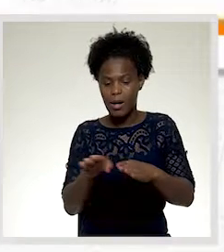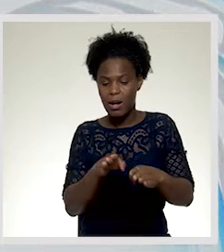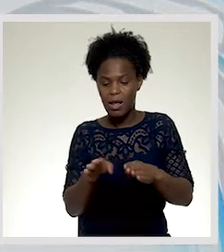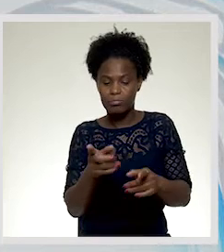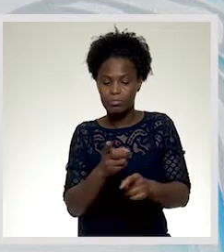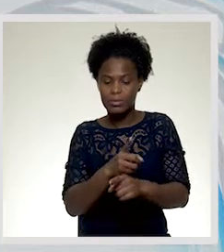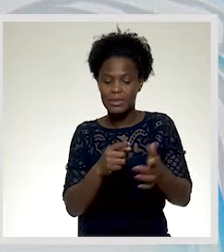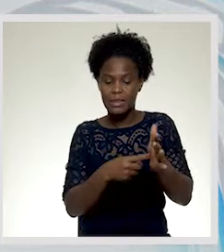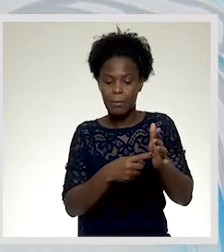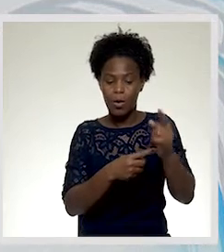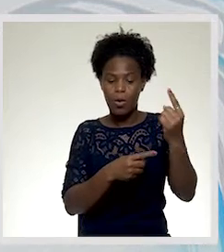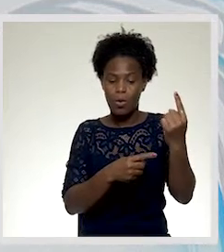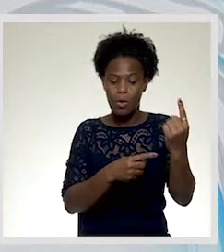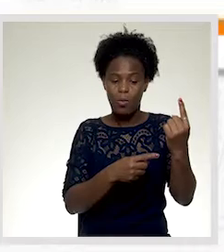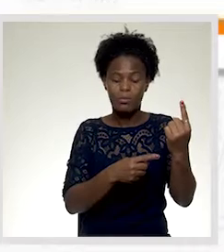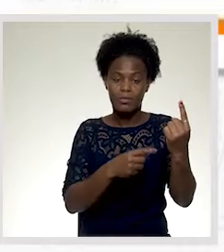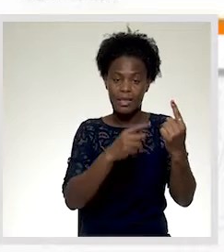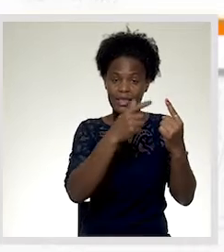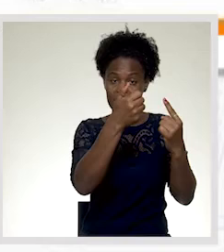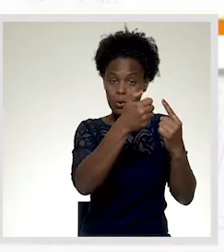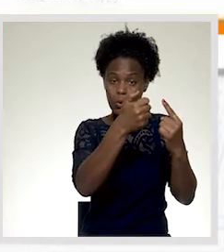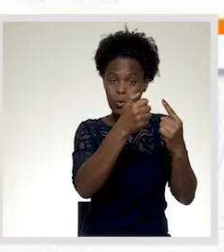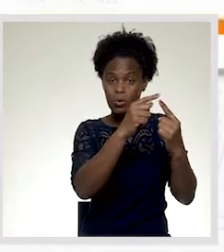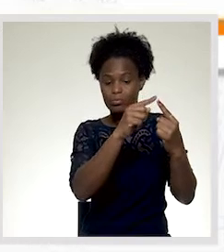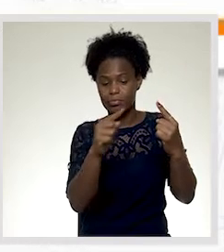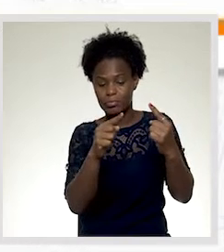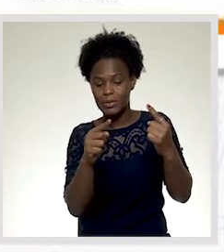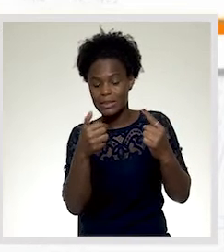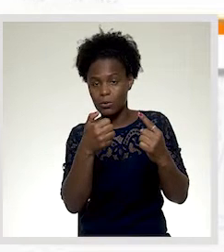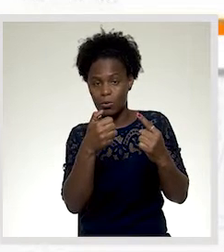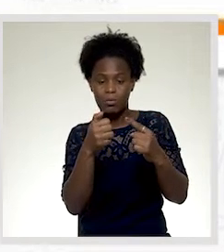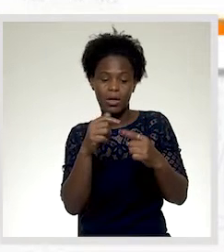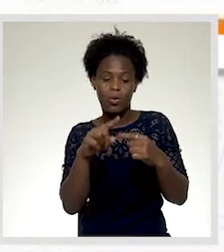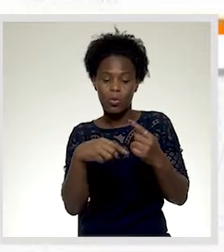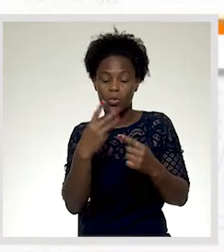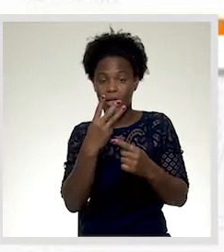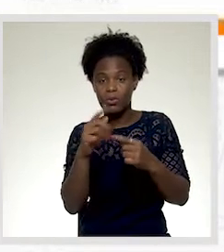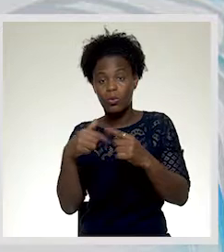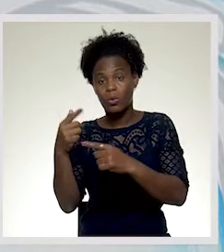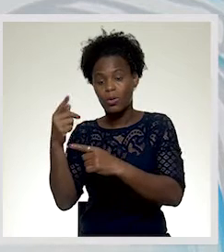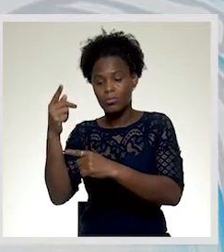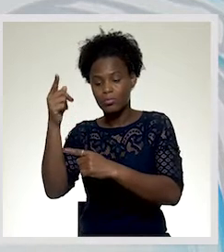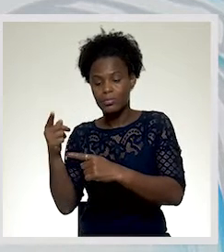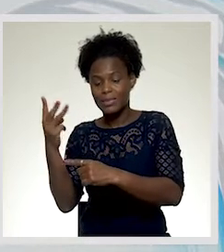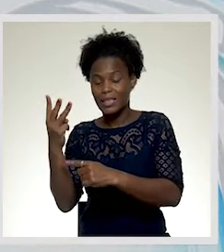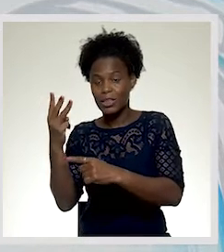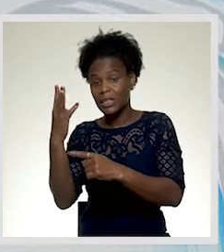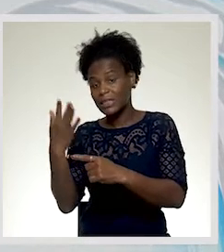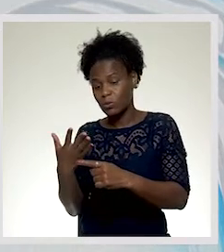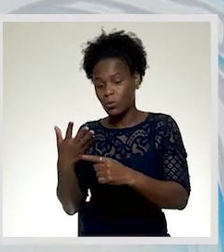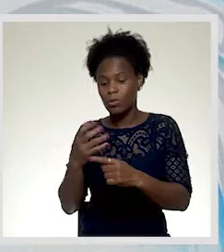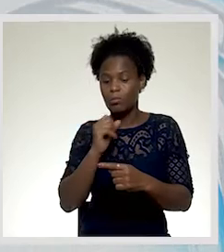forma antiparalelas, como está um orientado no sentido 5 linha, 3 linha, enquanto que o outro está orientado no sentido 3